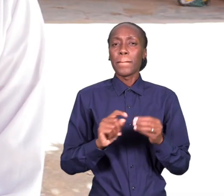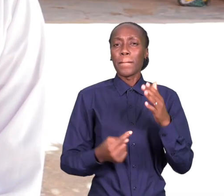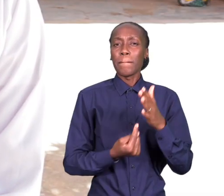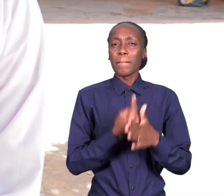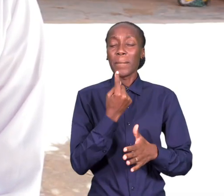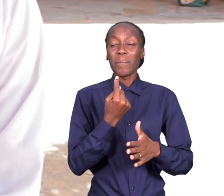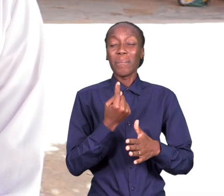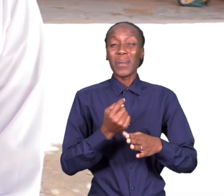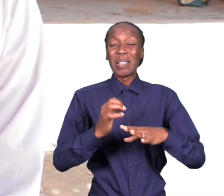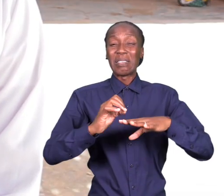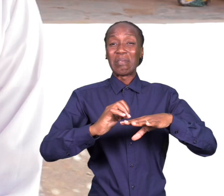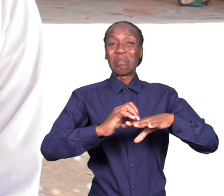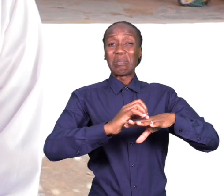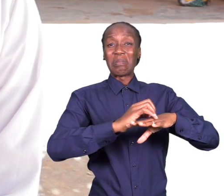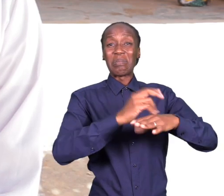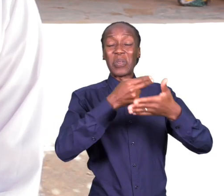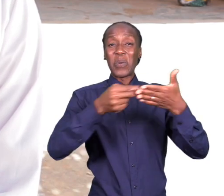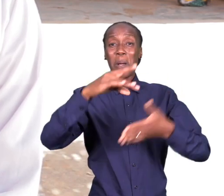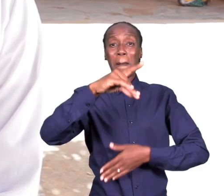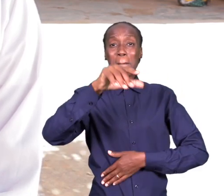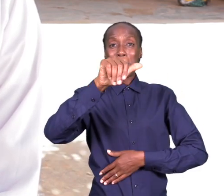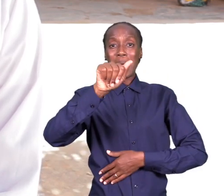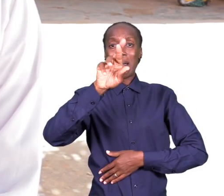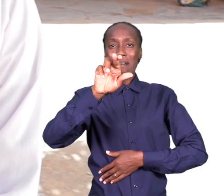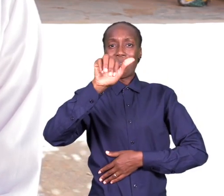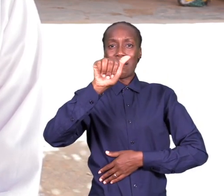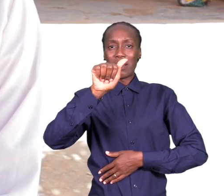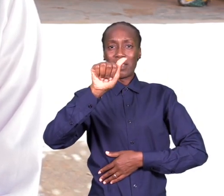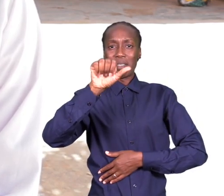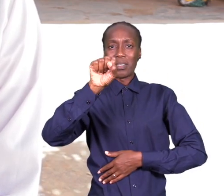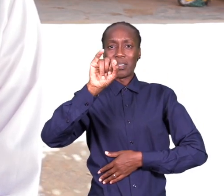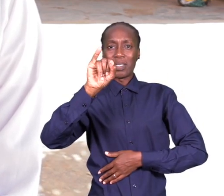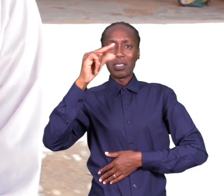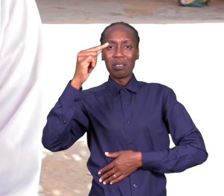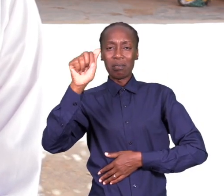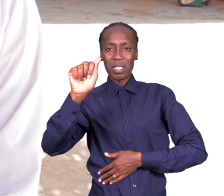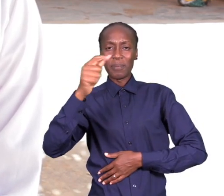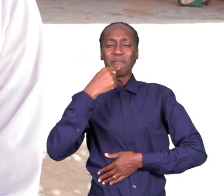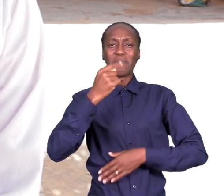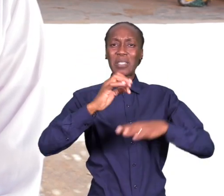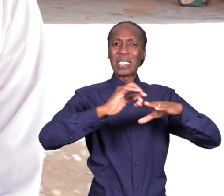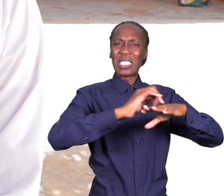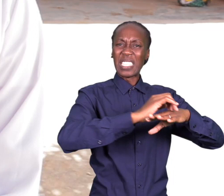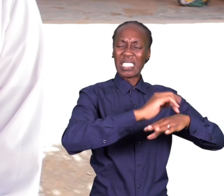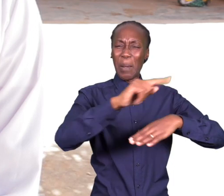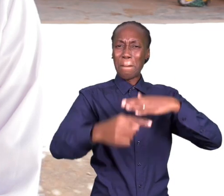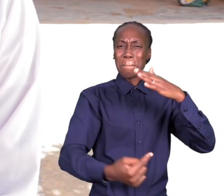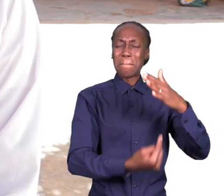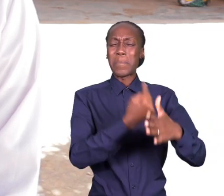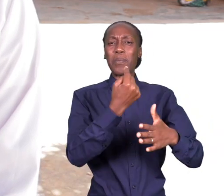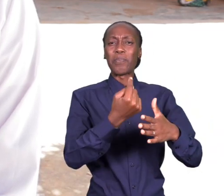Parasitas são alguns micro-organismos, bichinhos, são bichinhos que atacam os